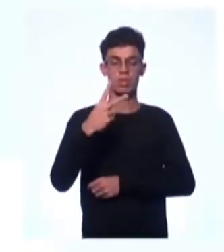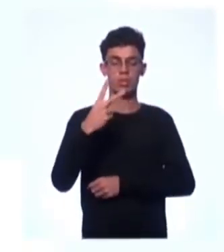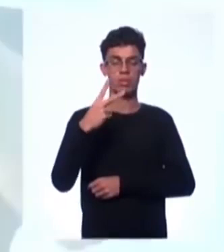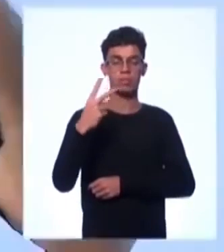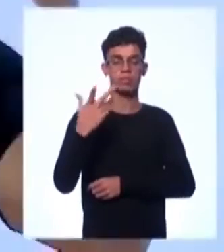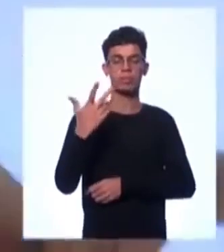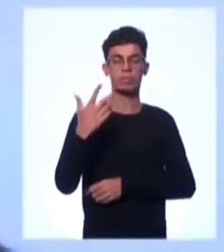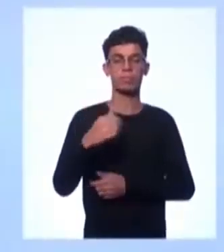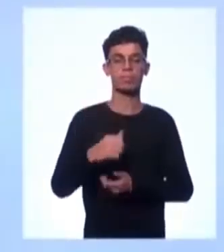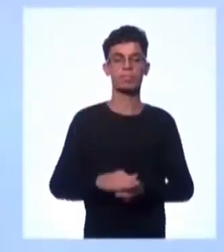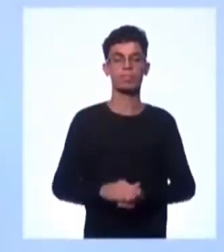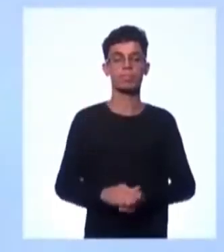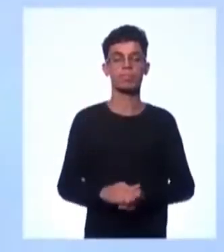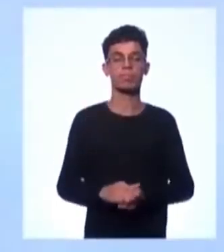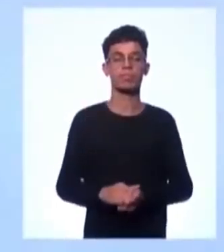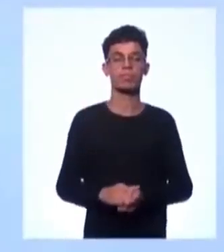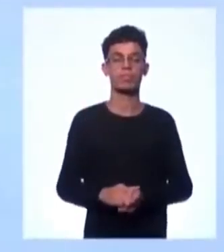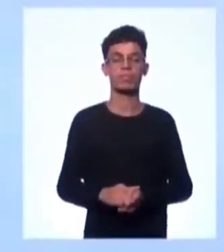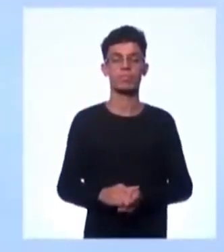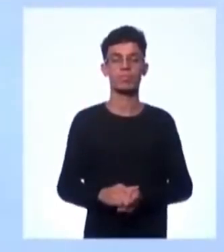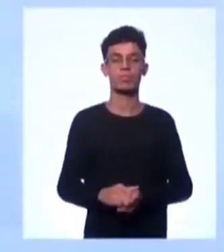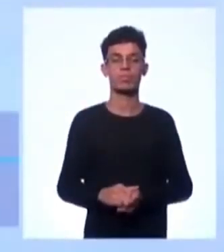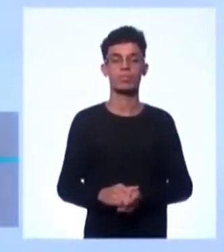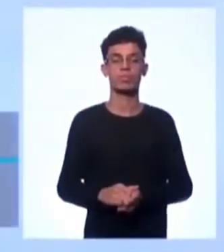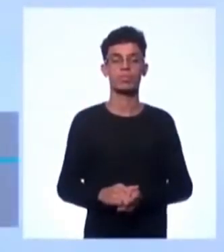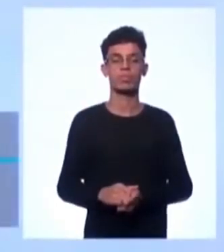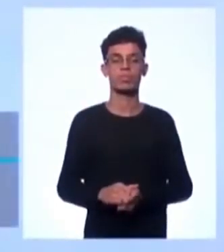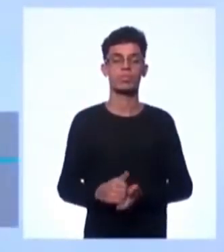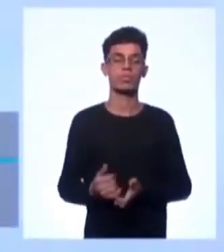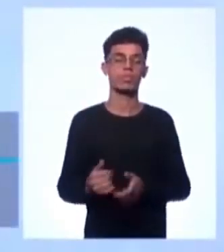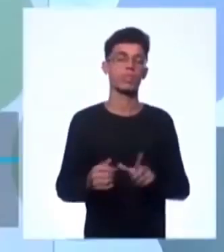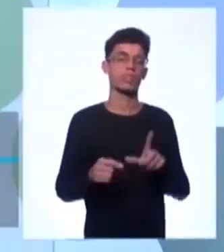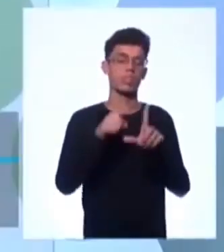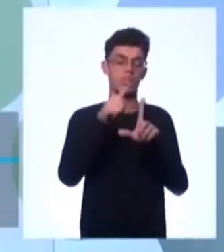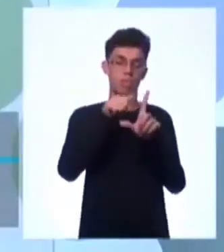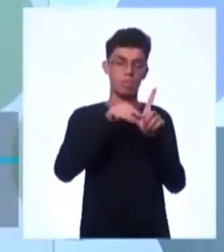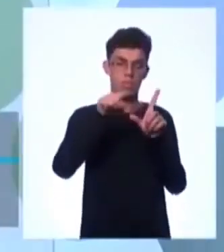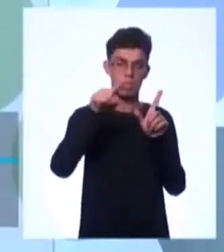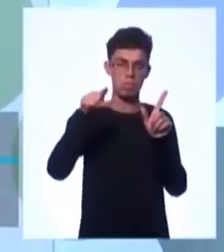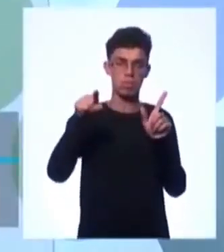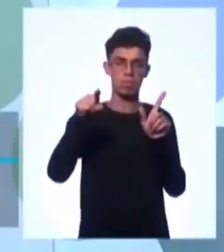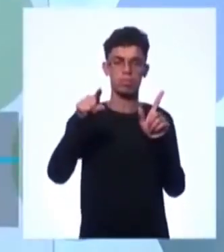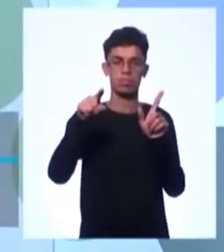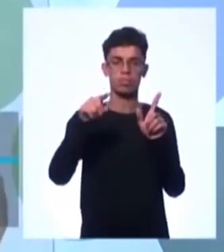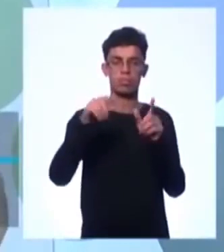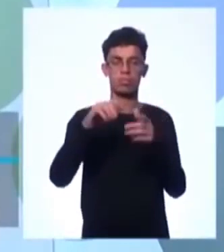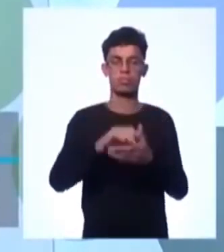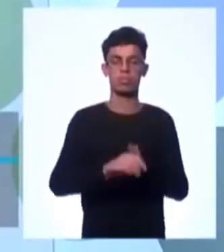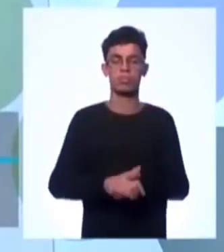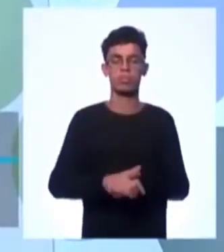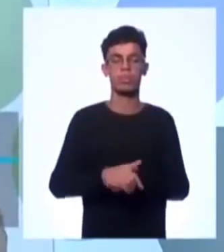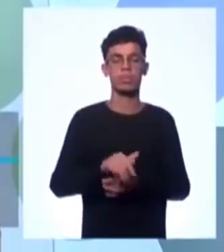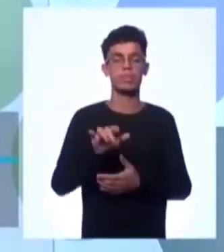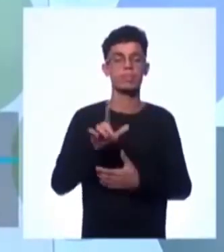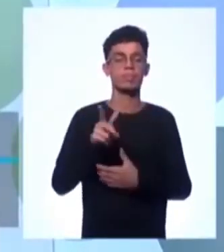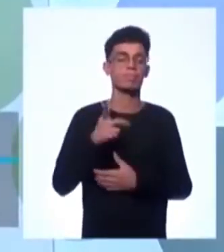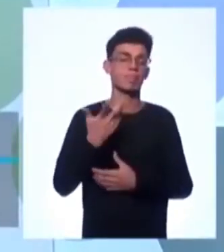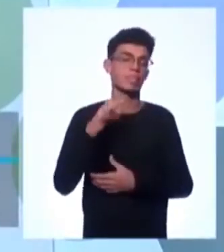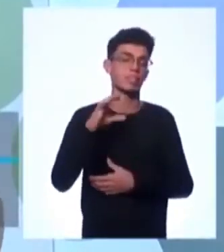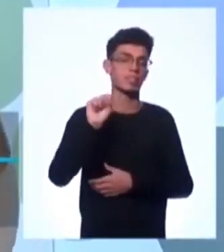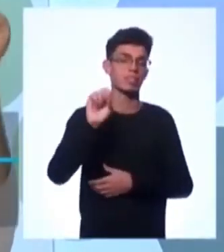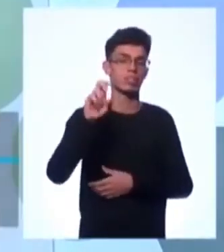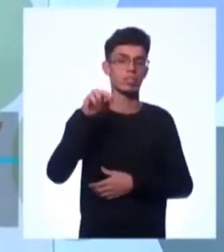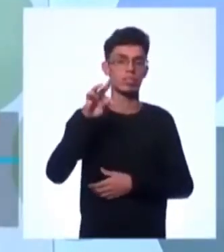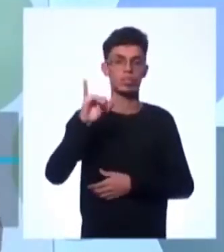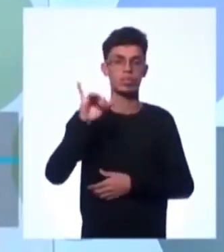raiz quadrada, você acha o vetor resultante. Pronto, agora a gente sabe calcular a direção, sentido e intensidade. E se você revisitar essa aula